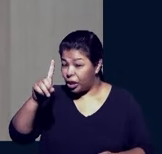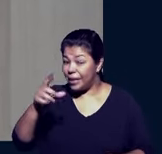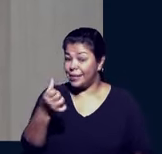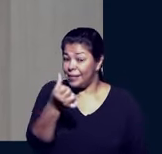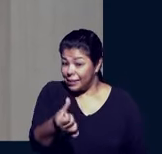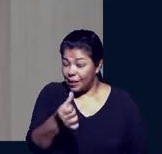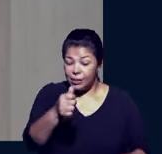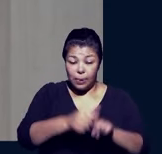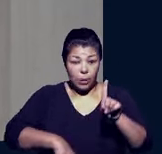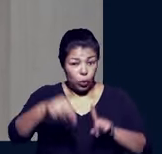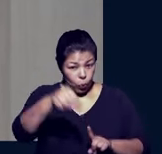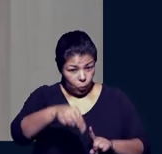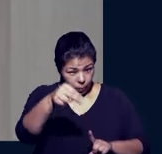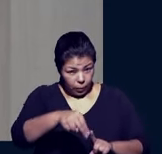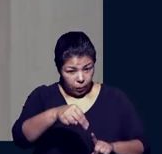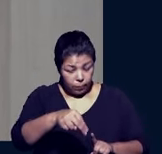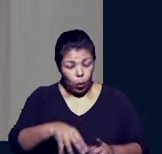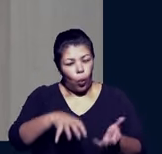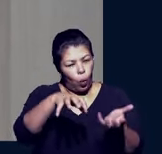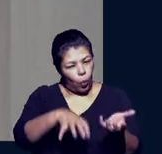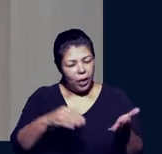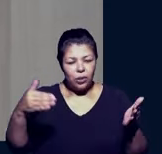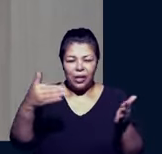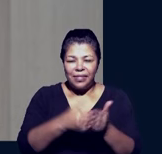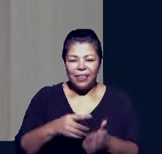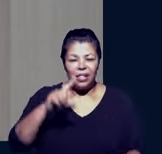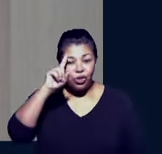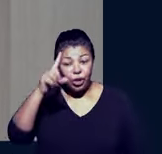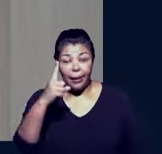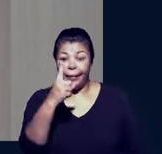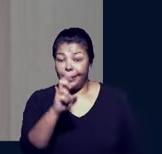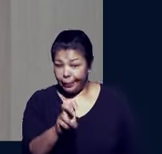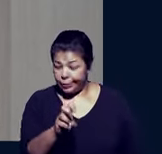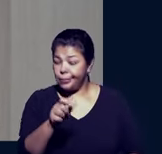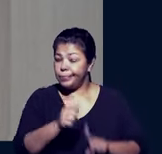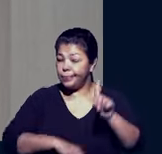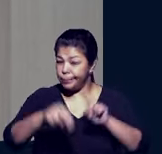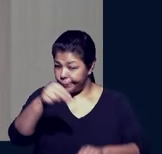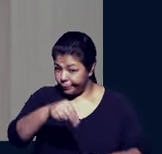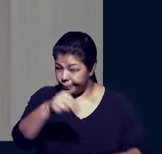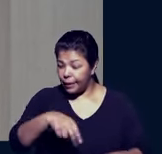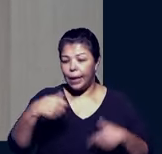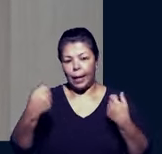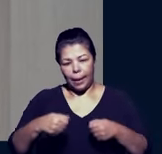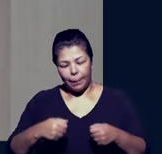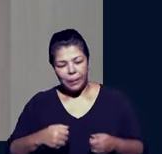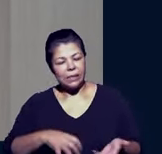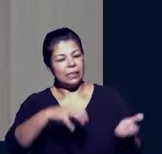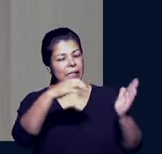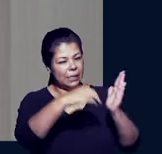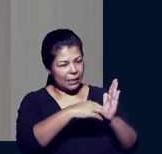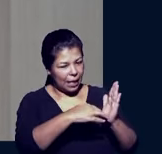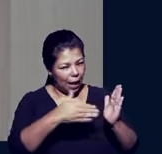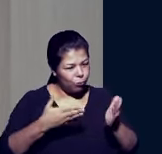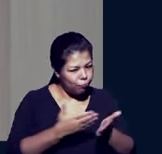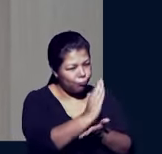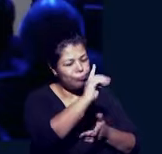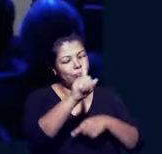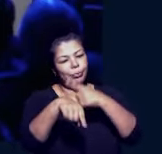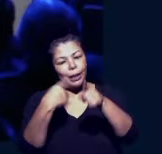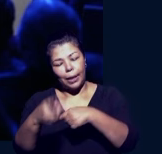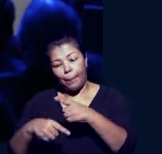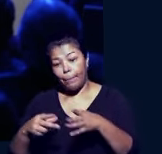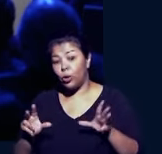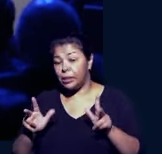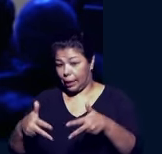mais ou menos dia 15 de dezembro tem que passar no senado tem que passar na Câmara Governador Tarcísio Vai Ser aprovada